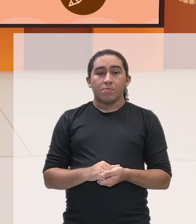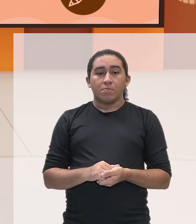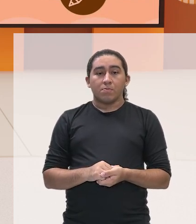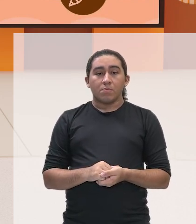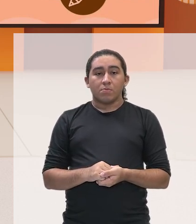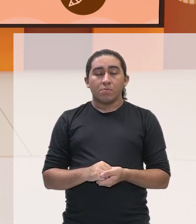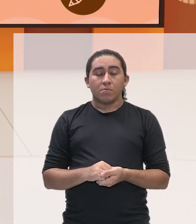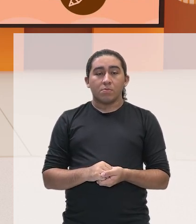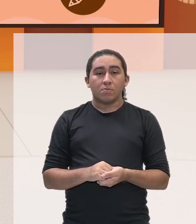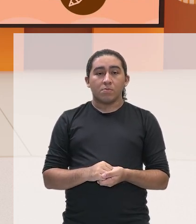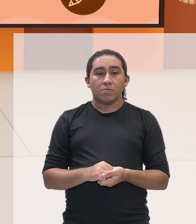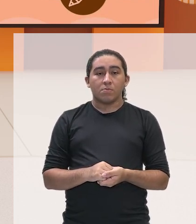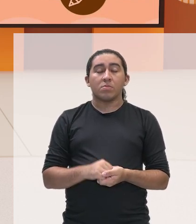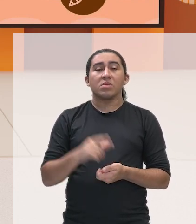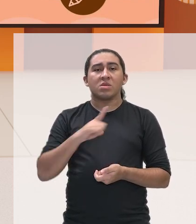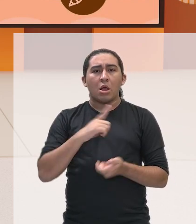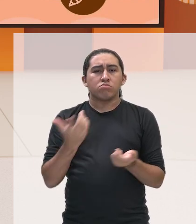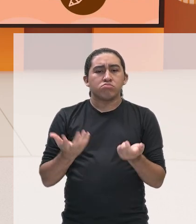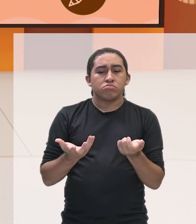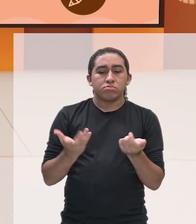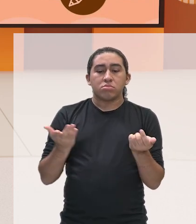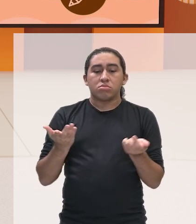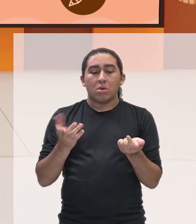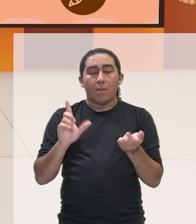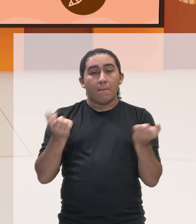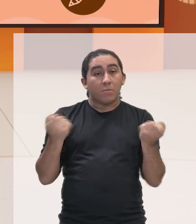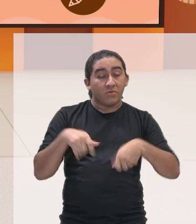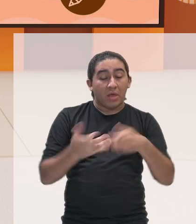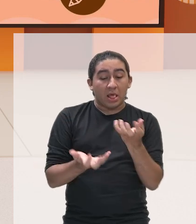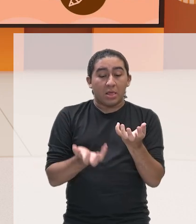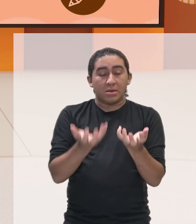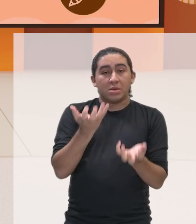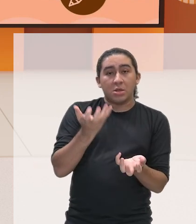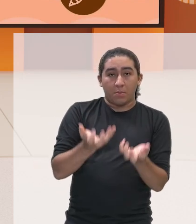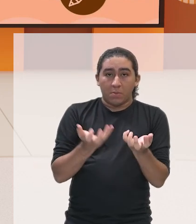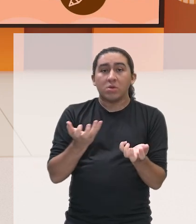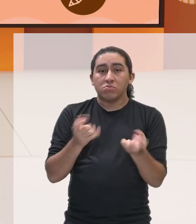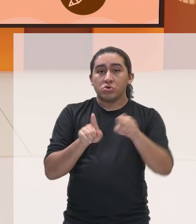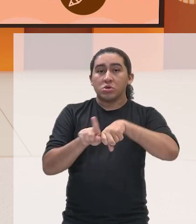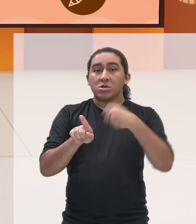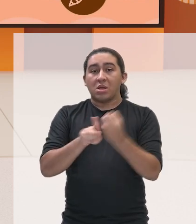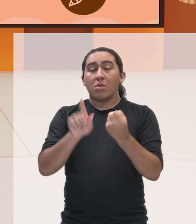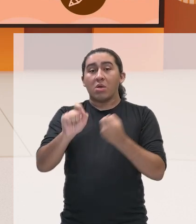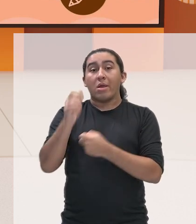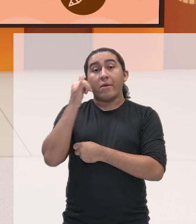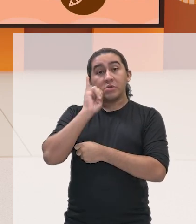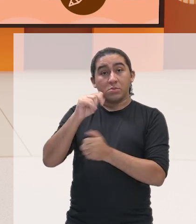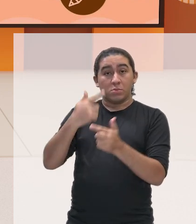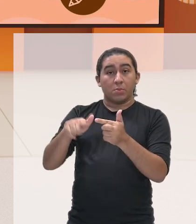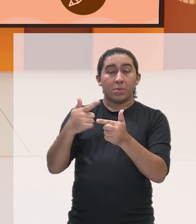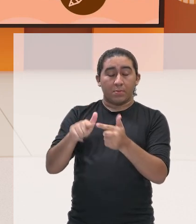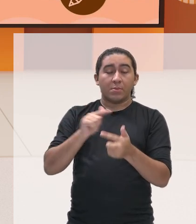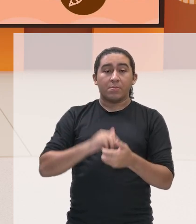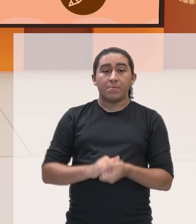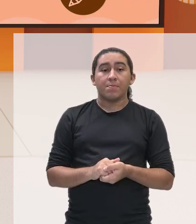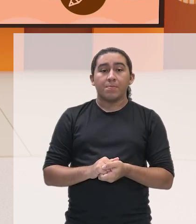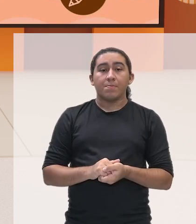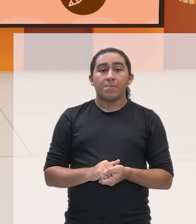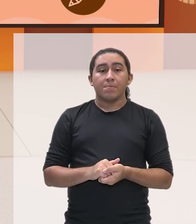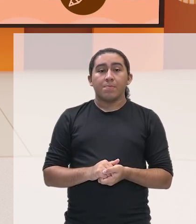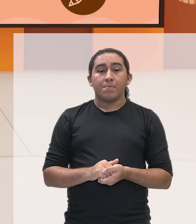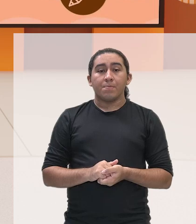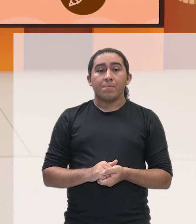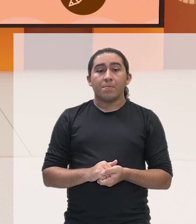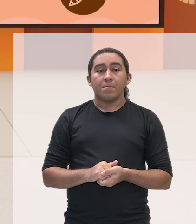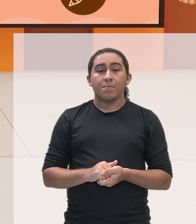igualitária, de forma harmônica, melhor dizendo, para que a sociedade, então, não tenha problemas. É isso? Então,